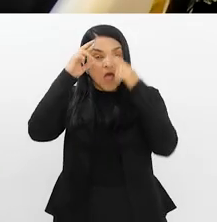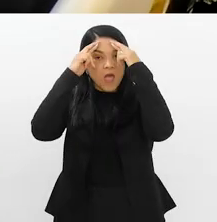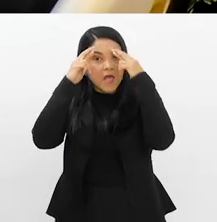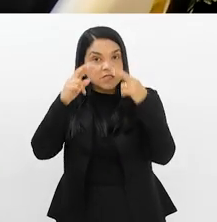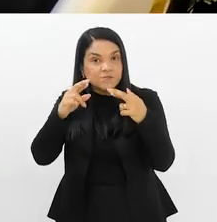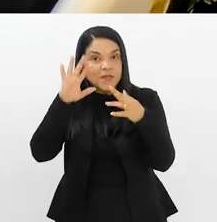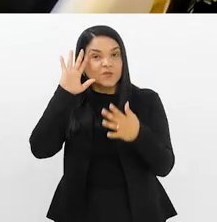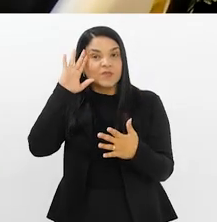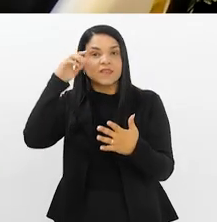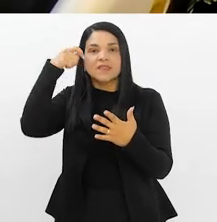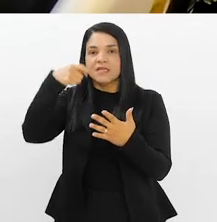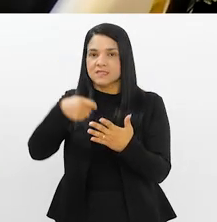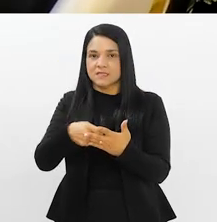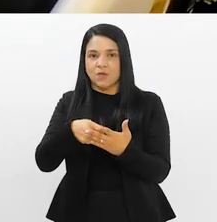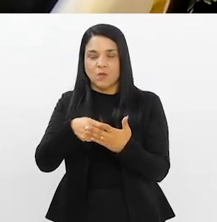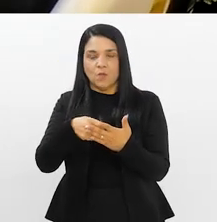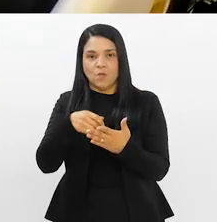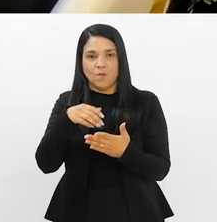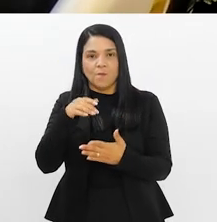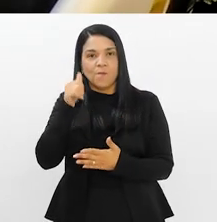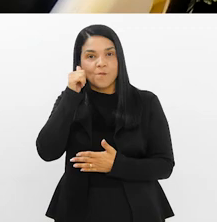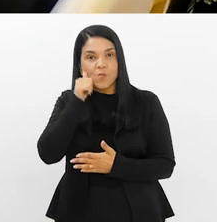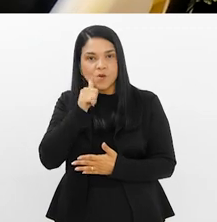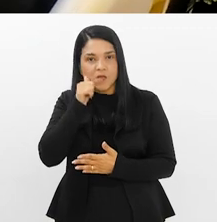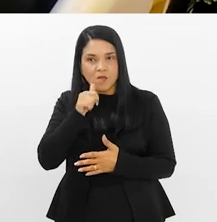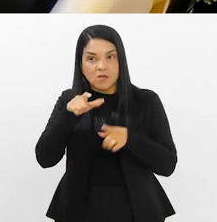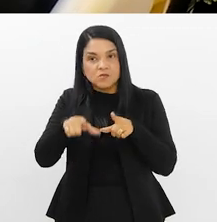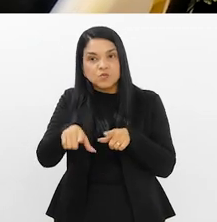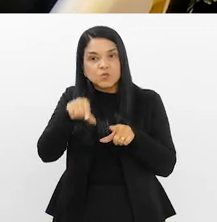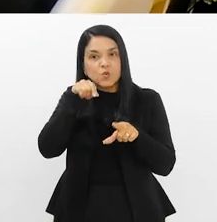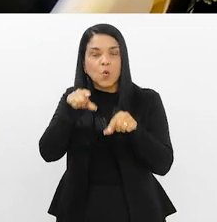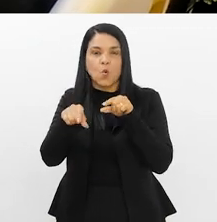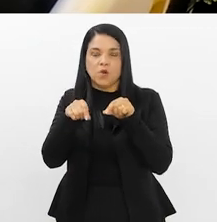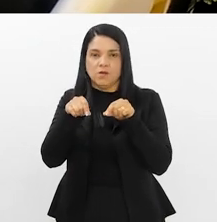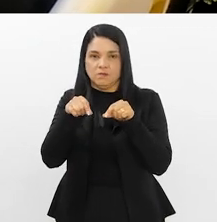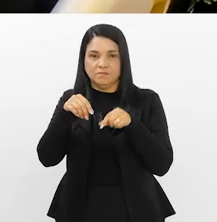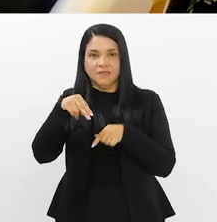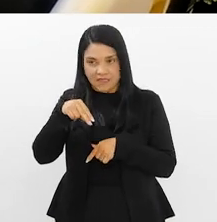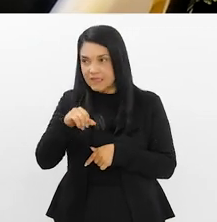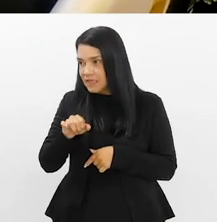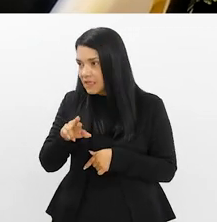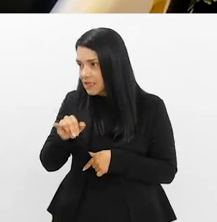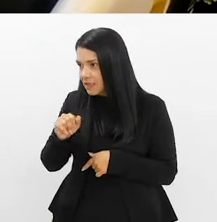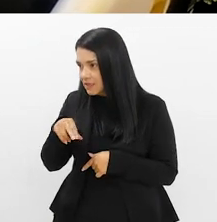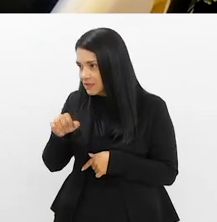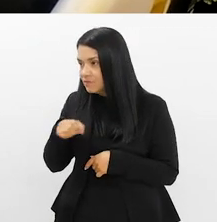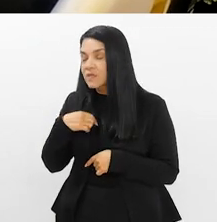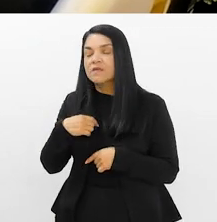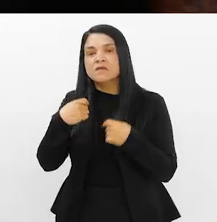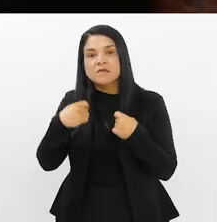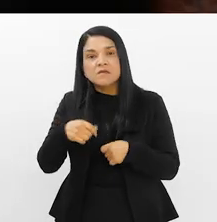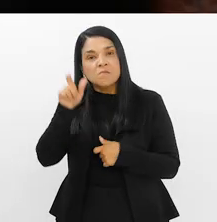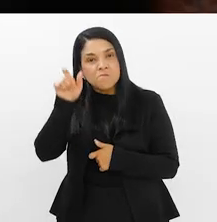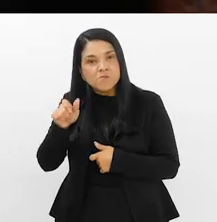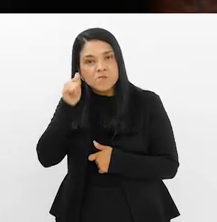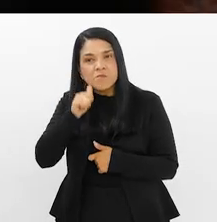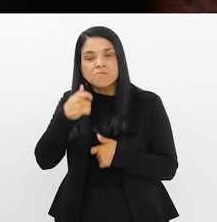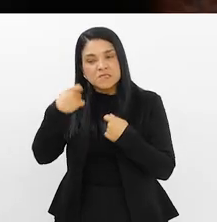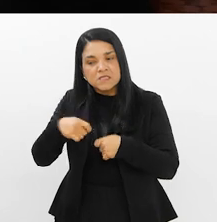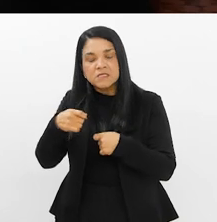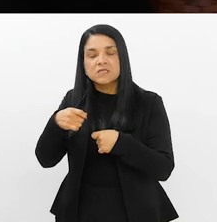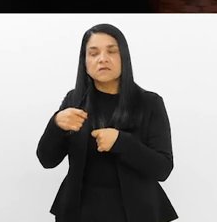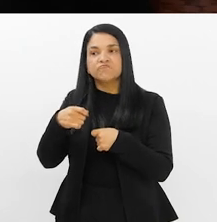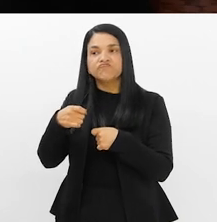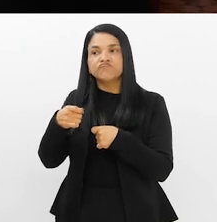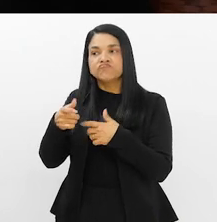da decisão da mulher. Exatamente. Né? Uma escolha, né, Niriane? Que a mulher ela precisa ser ouvida. E